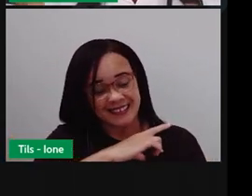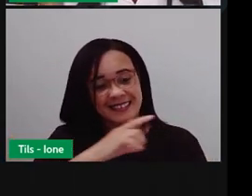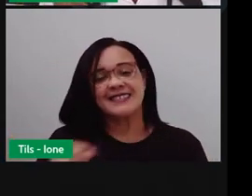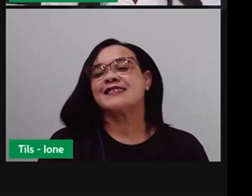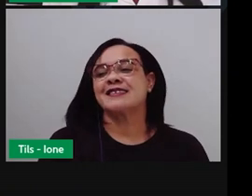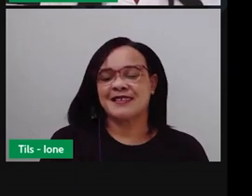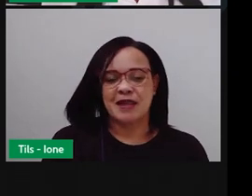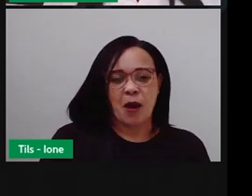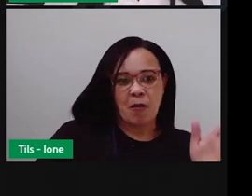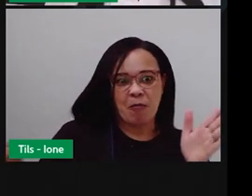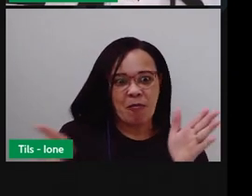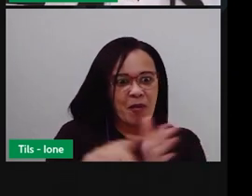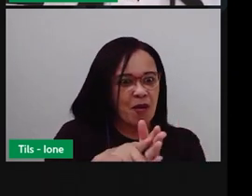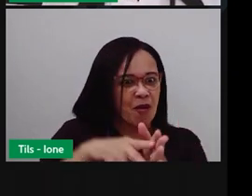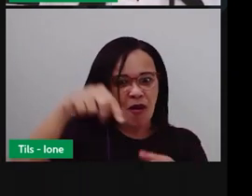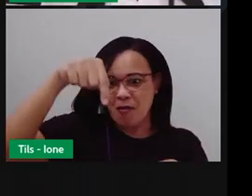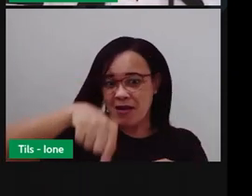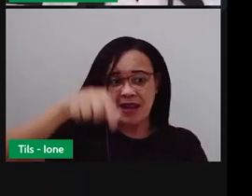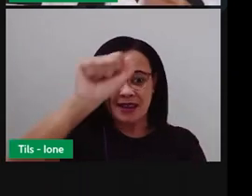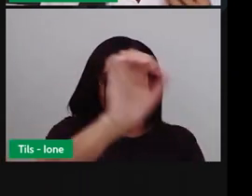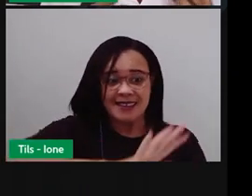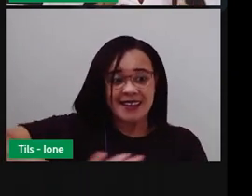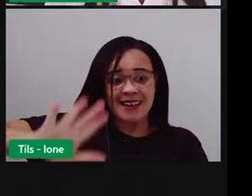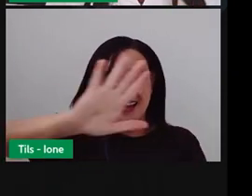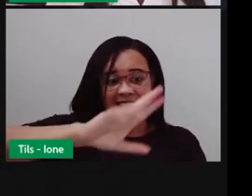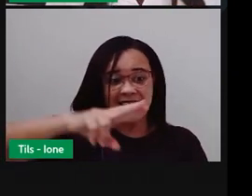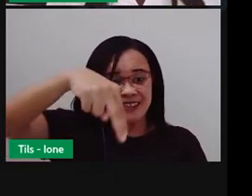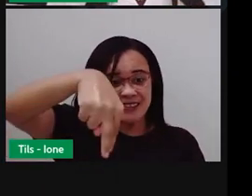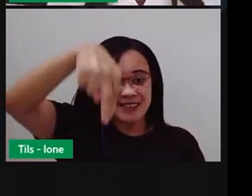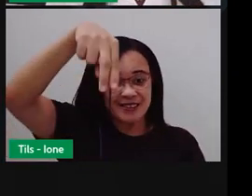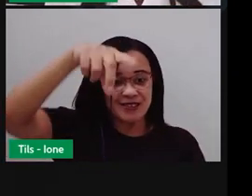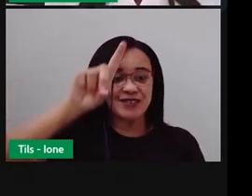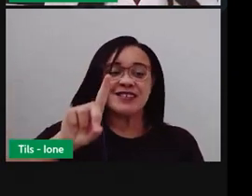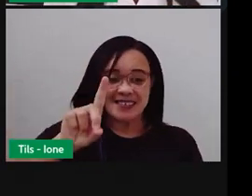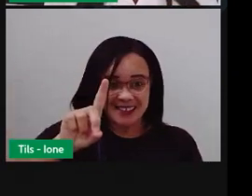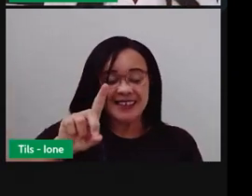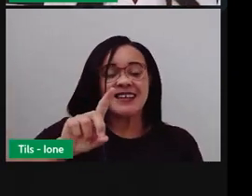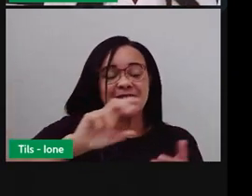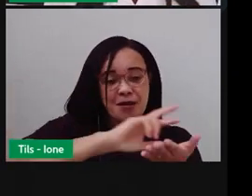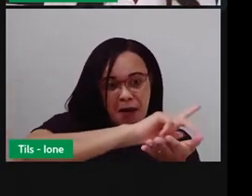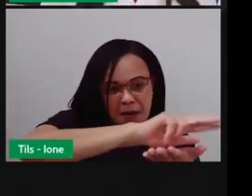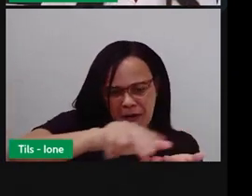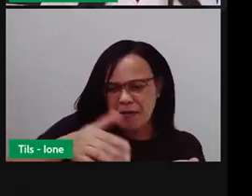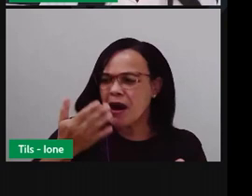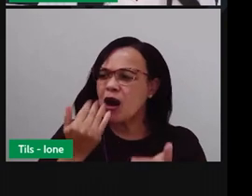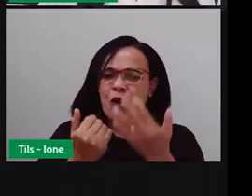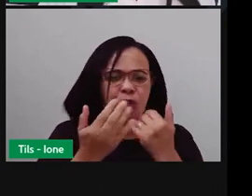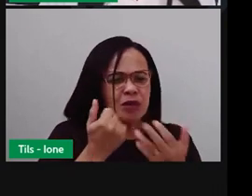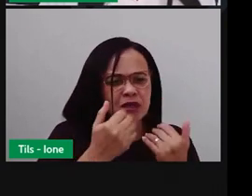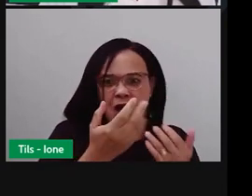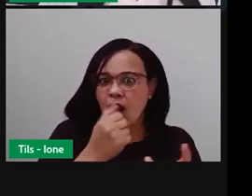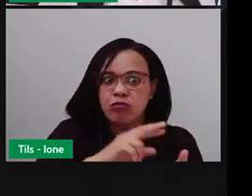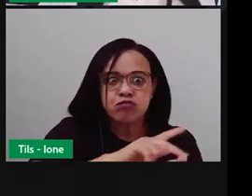vegetação típica aqui da região Nordeste, que serve para produzir diversos tipos de alimento.